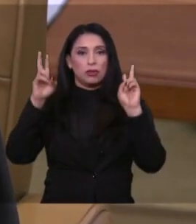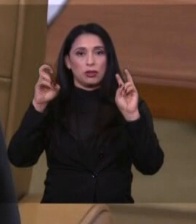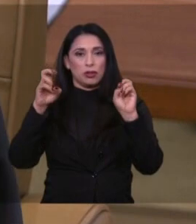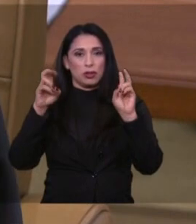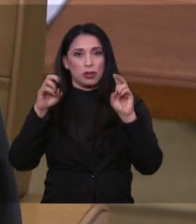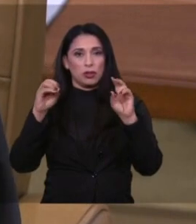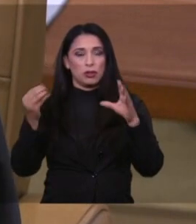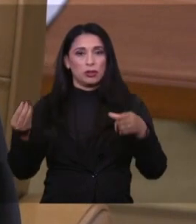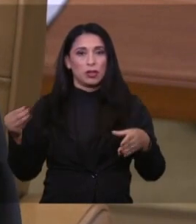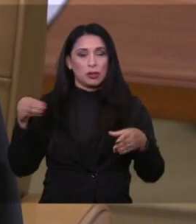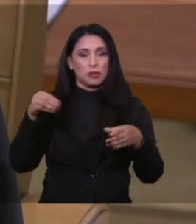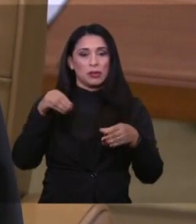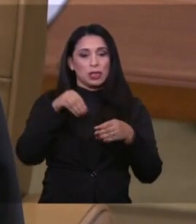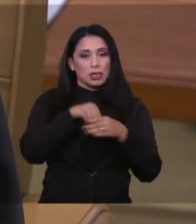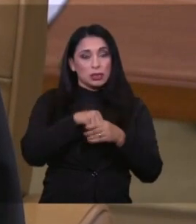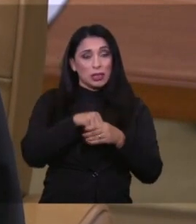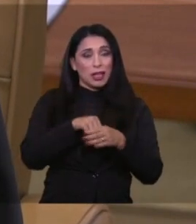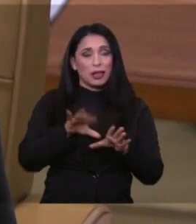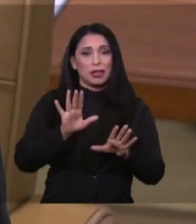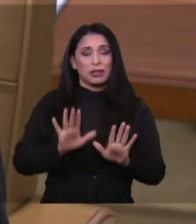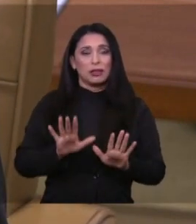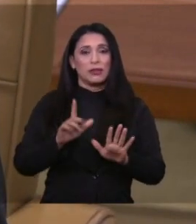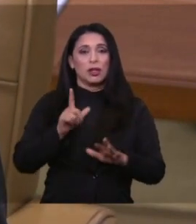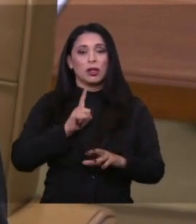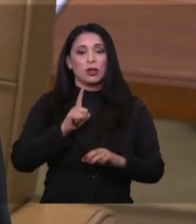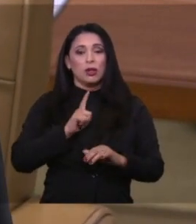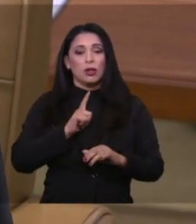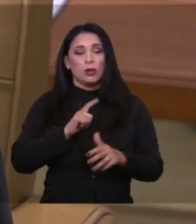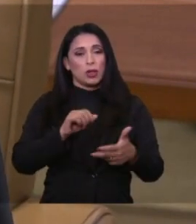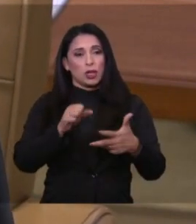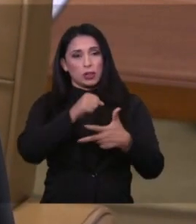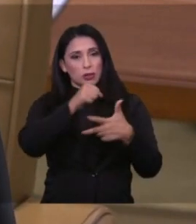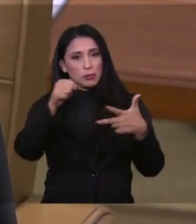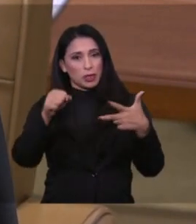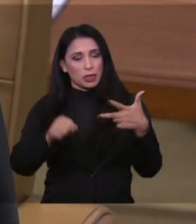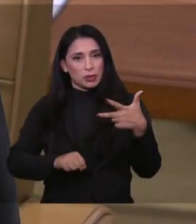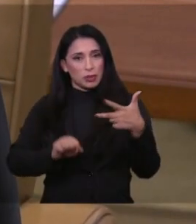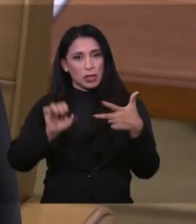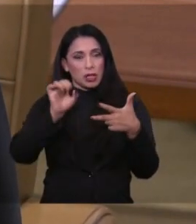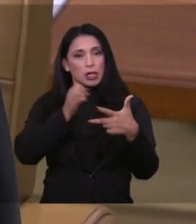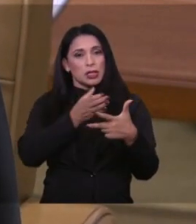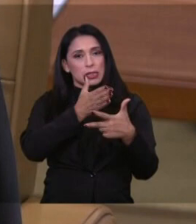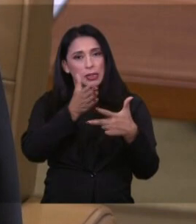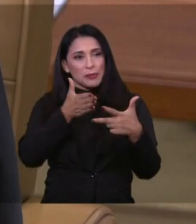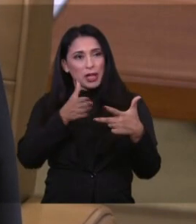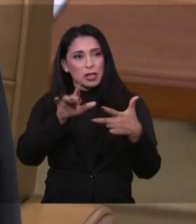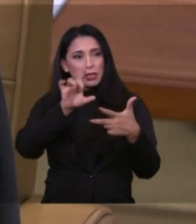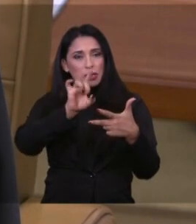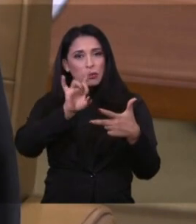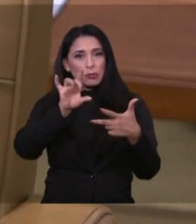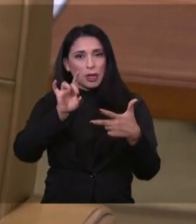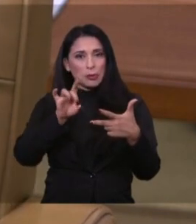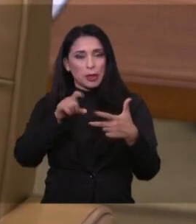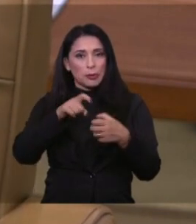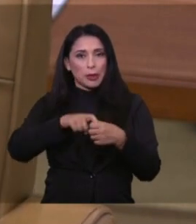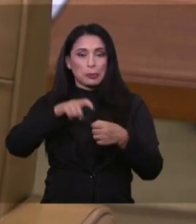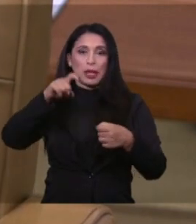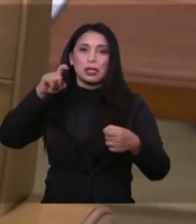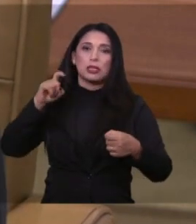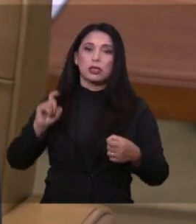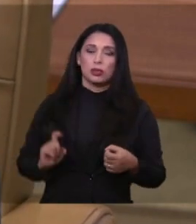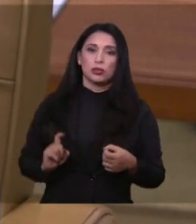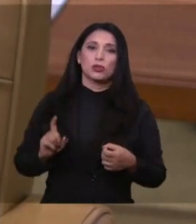claramente interna a corpus, acolhe a fórmula da separação de poderes, tradicionalmente citando-a de forma